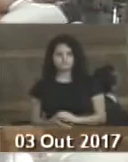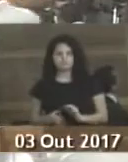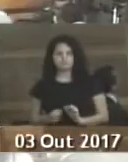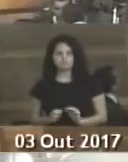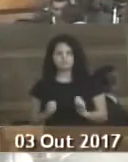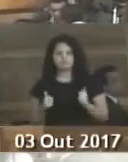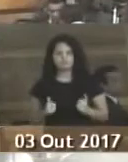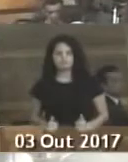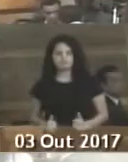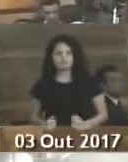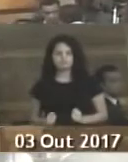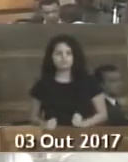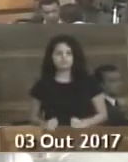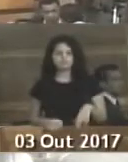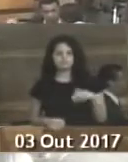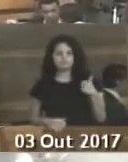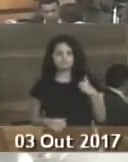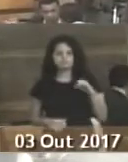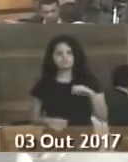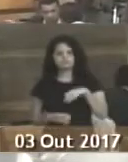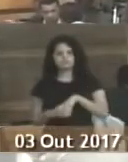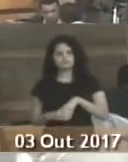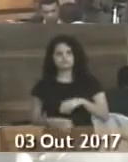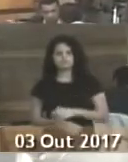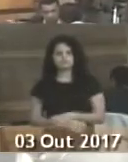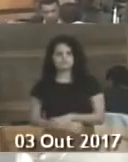Aprovada por 10 votos.